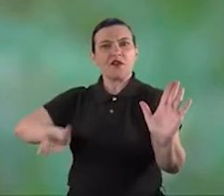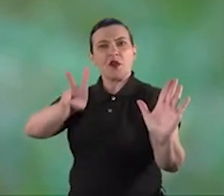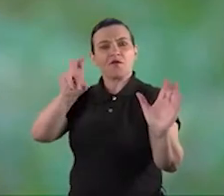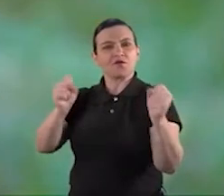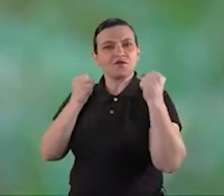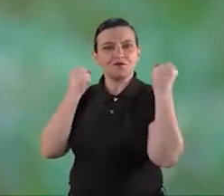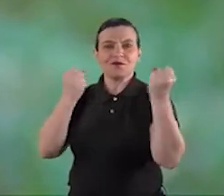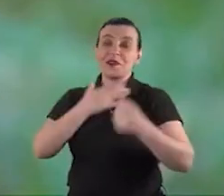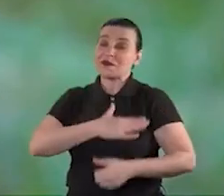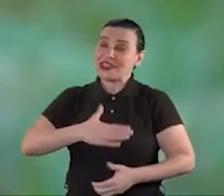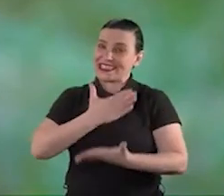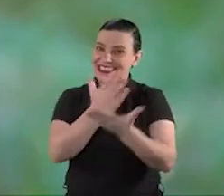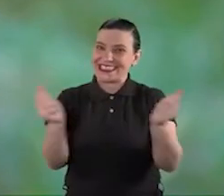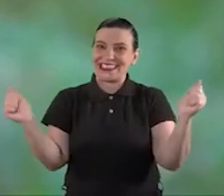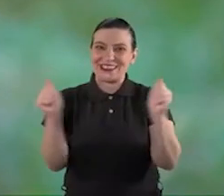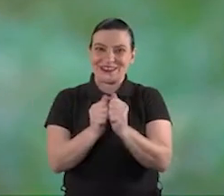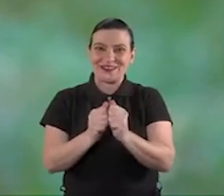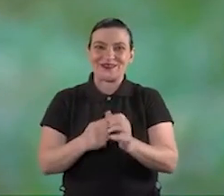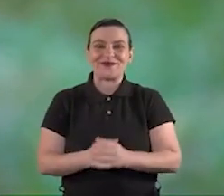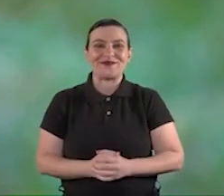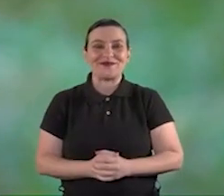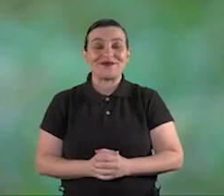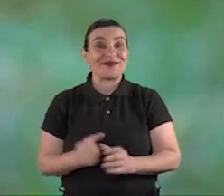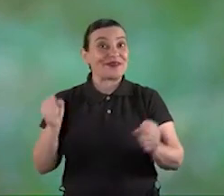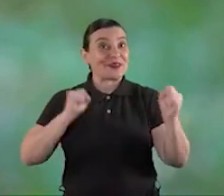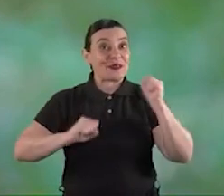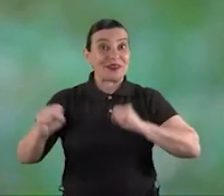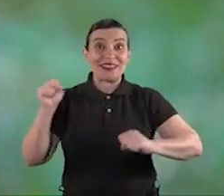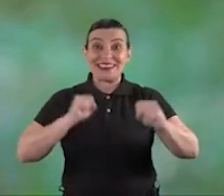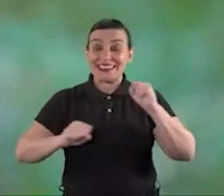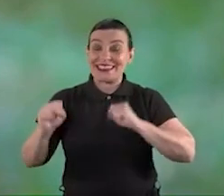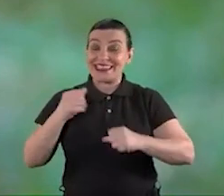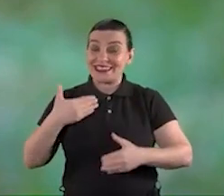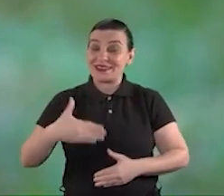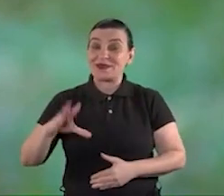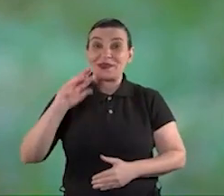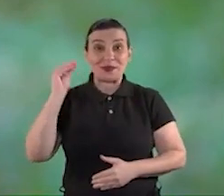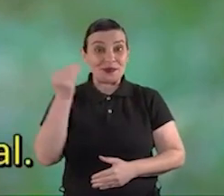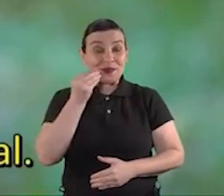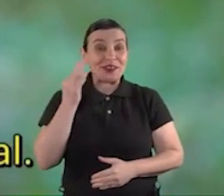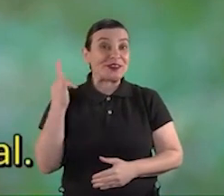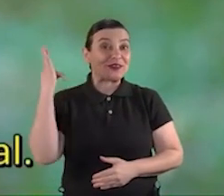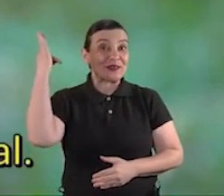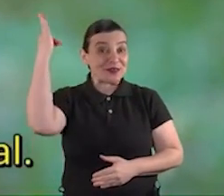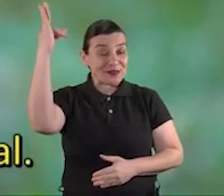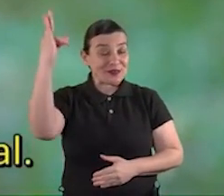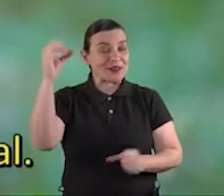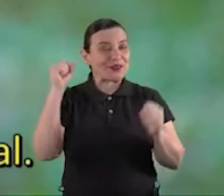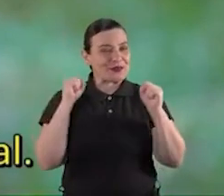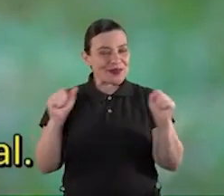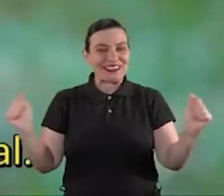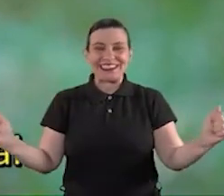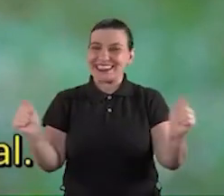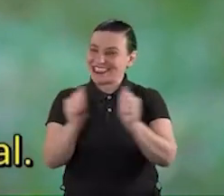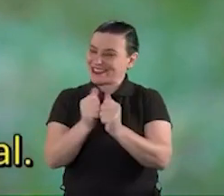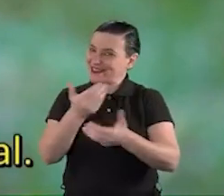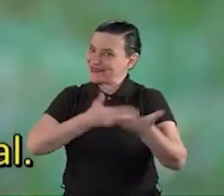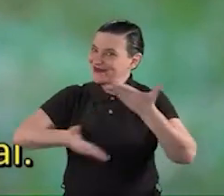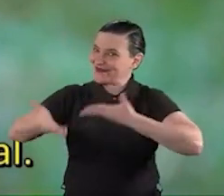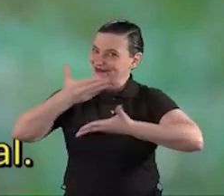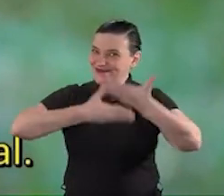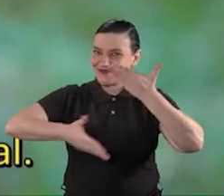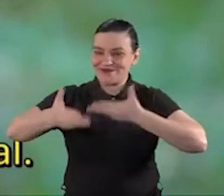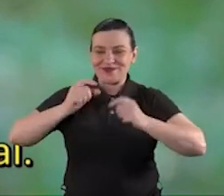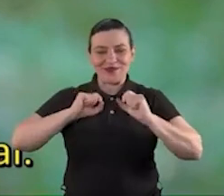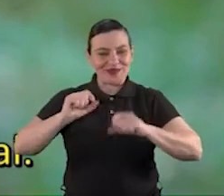e forte foi um prazer estar com vocês hoje estou ansioso por oportunidades no futuro onde possamos estar juntos e compartilhar